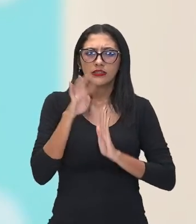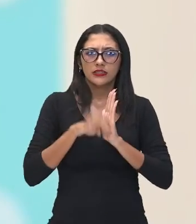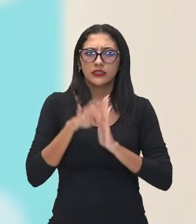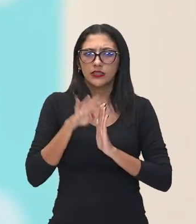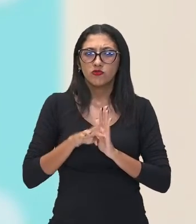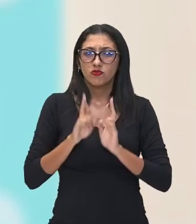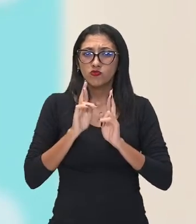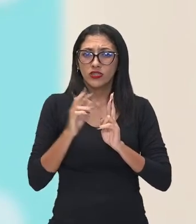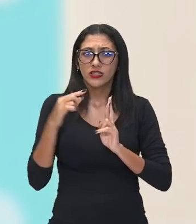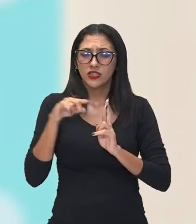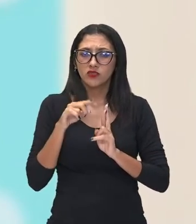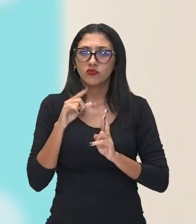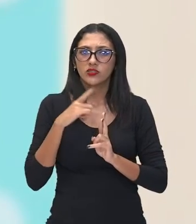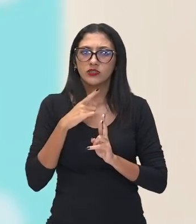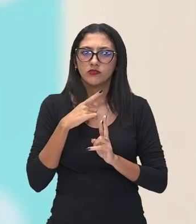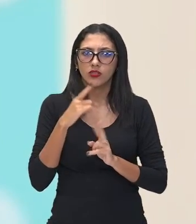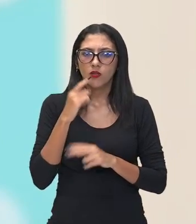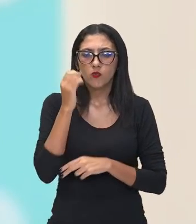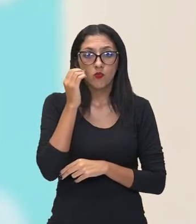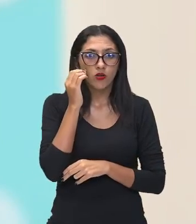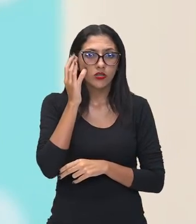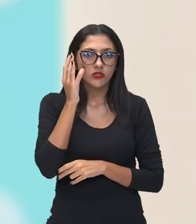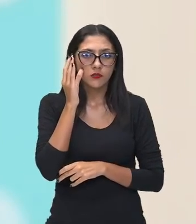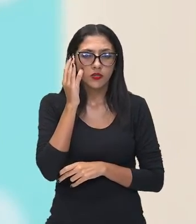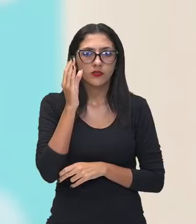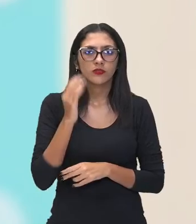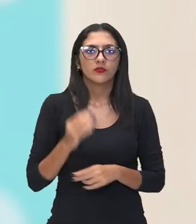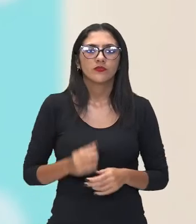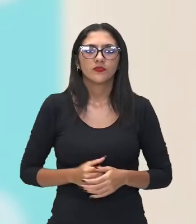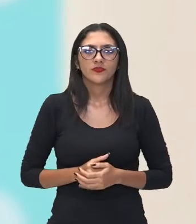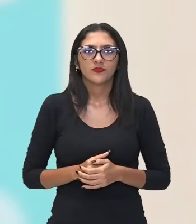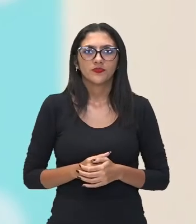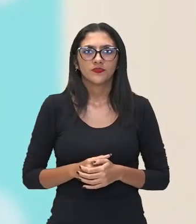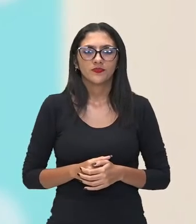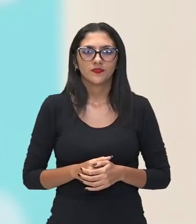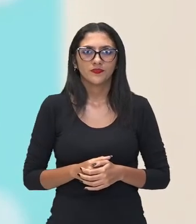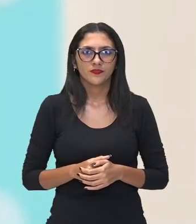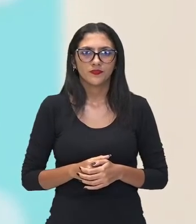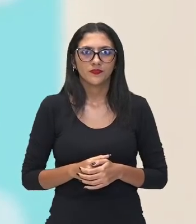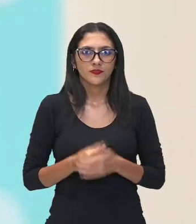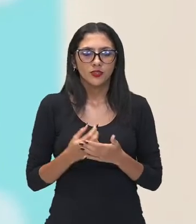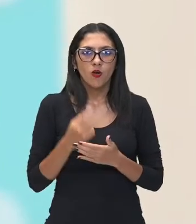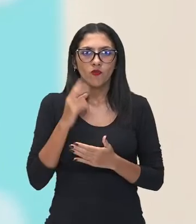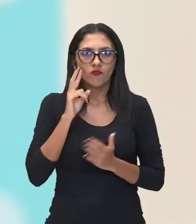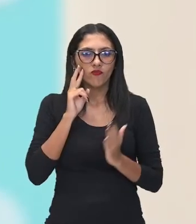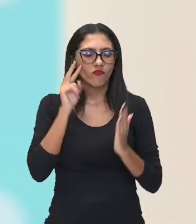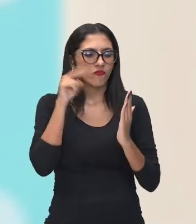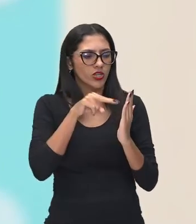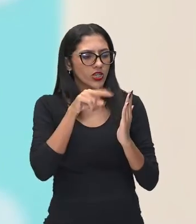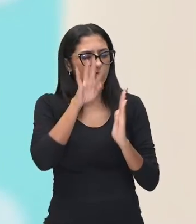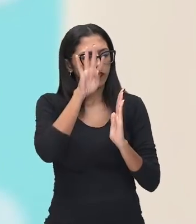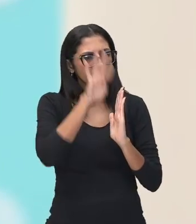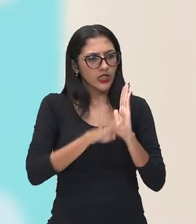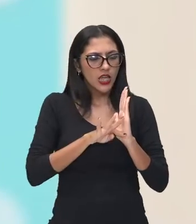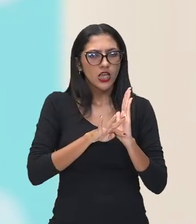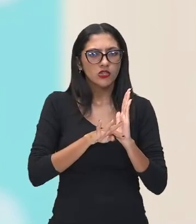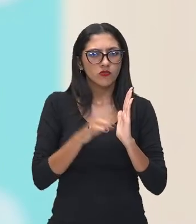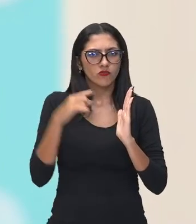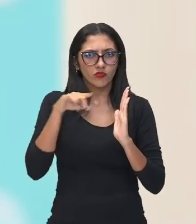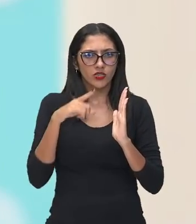já vai ter conhecimento. Então, você, quando, né, olhar para esse texto, você já